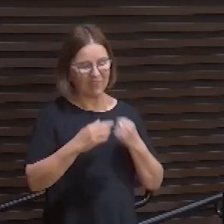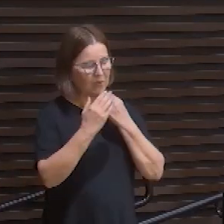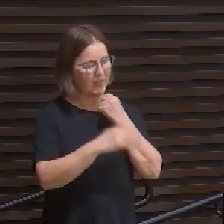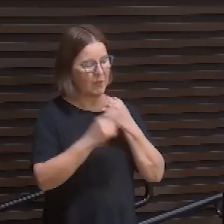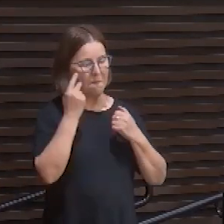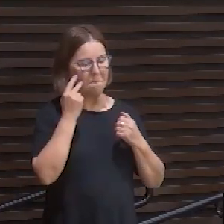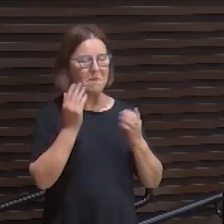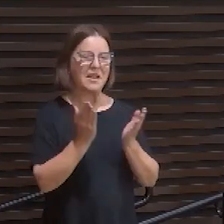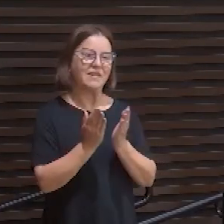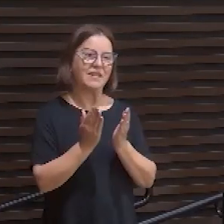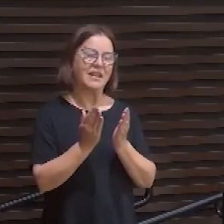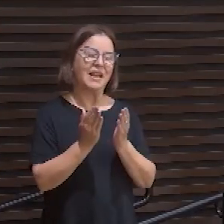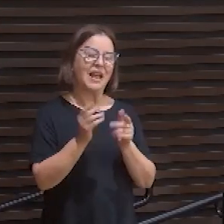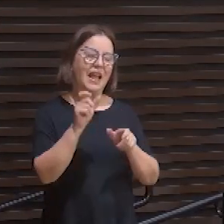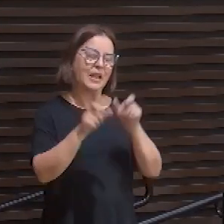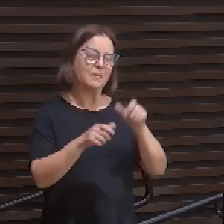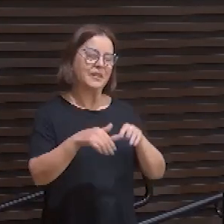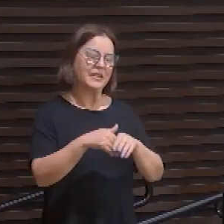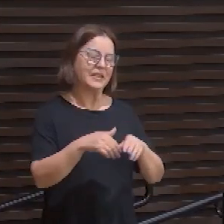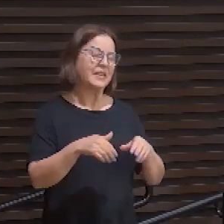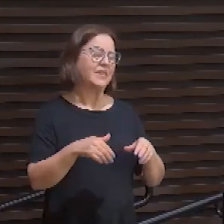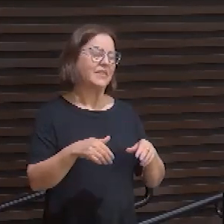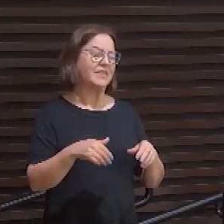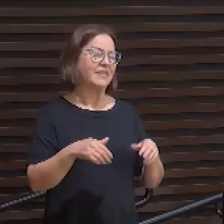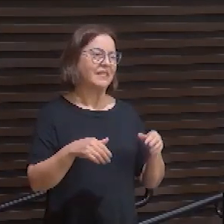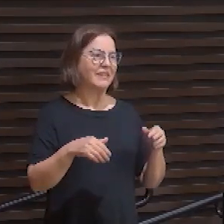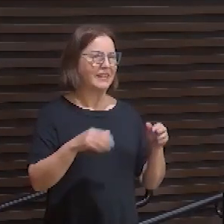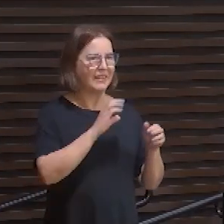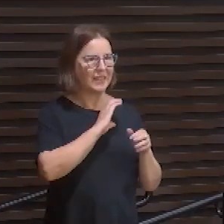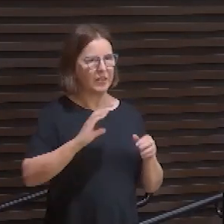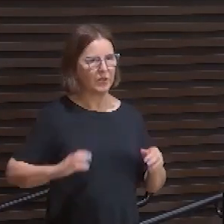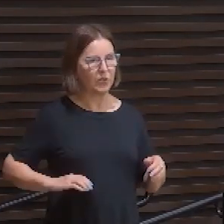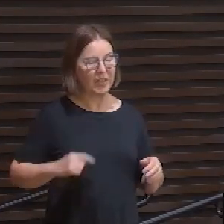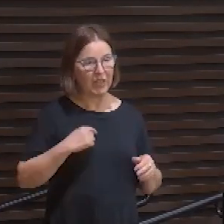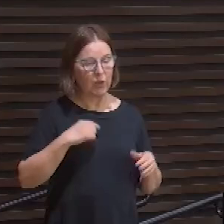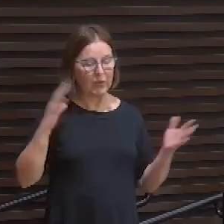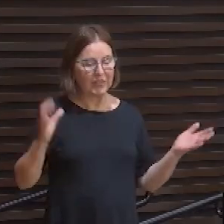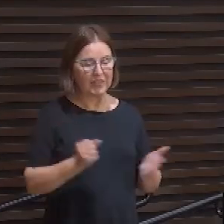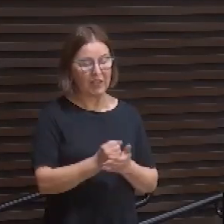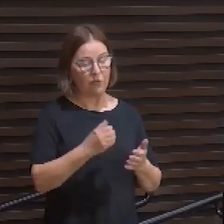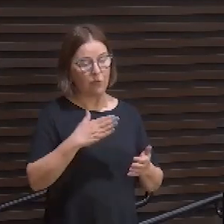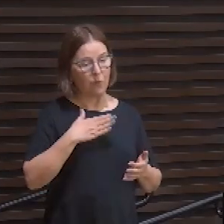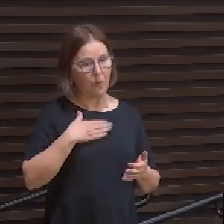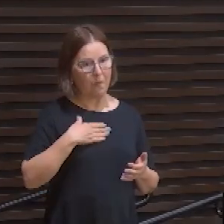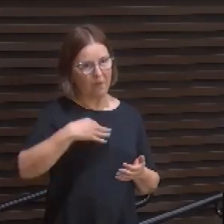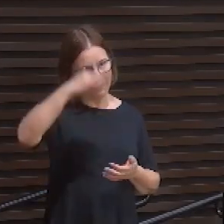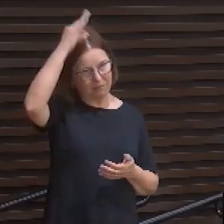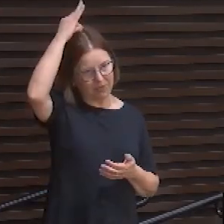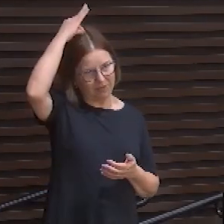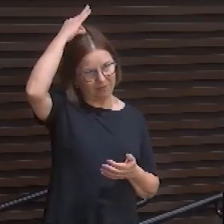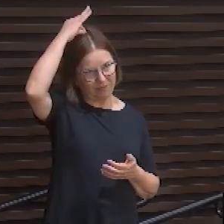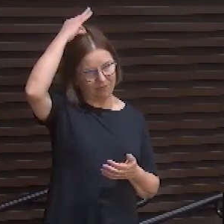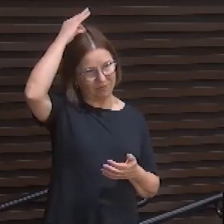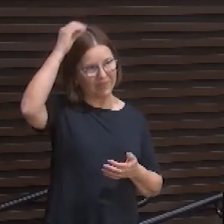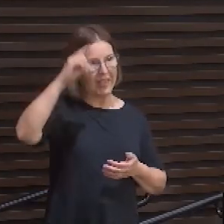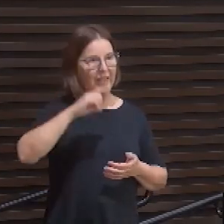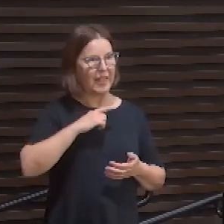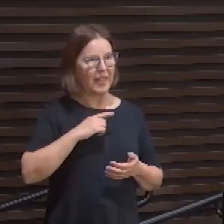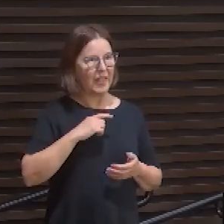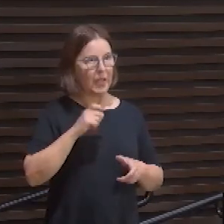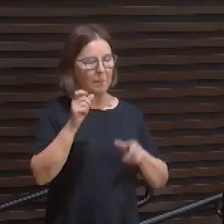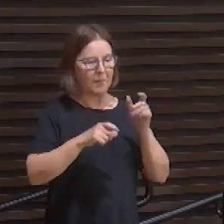estão. Eu fui salvo no meu espírito. Eu estou falando isso que muita gente aqui já sabe, mas tem gente nova que não